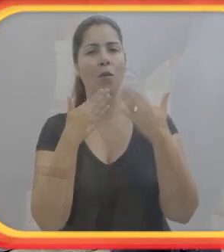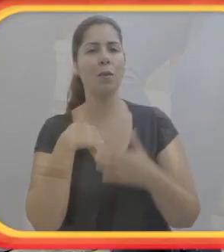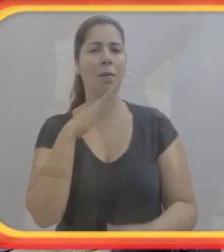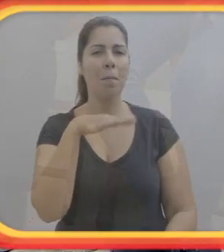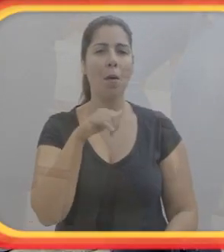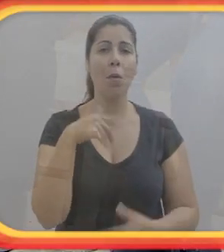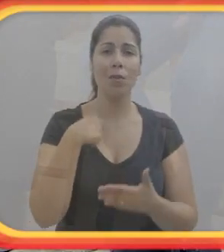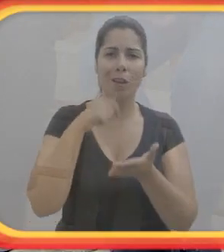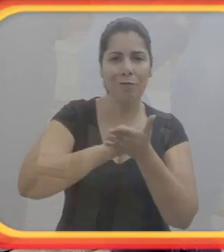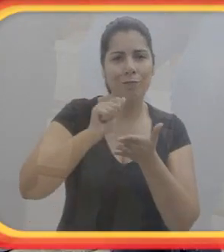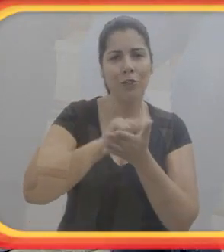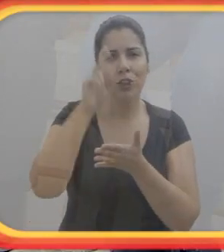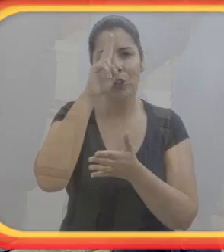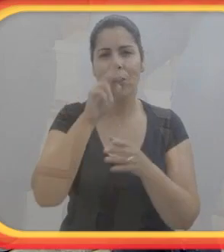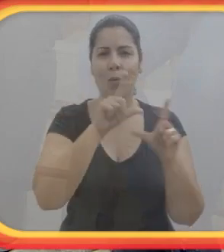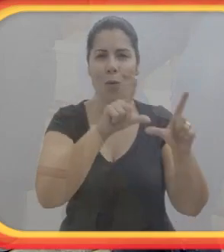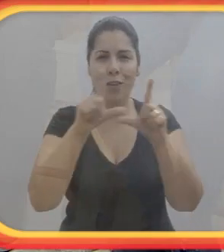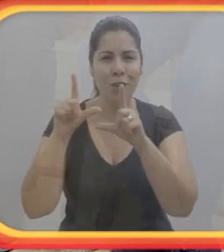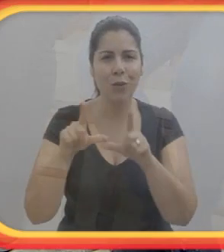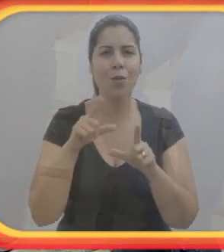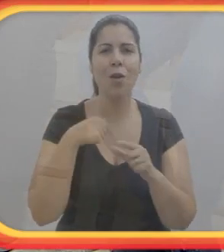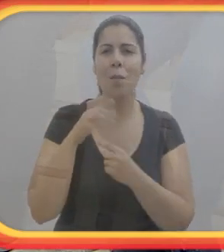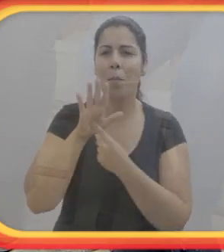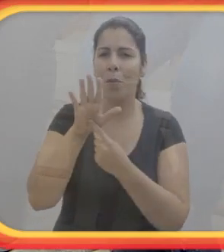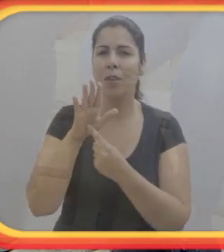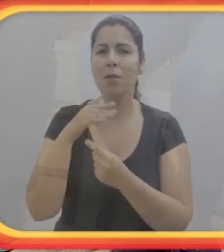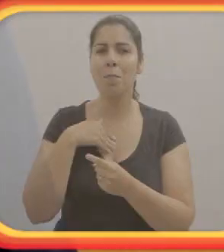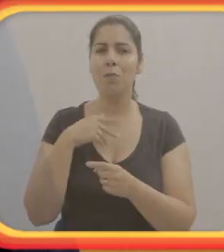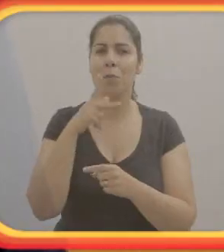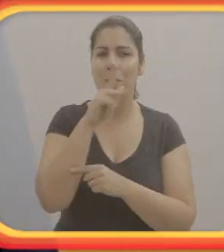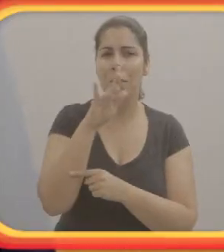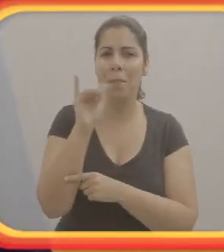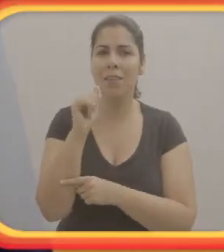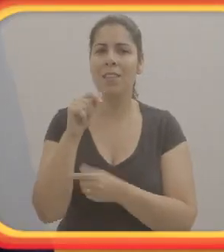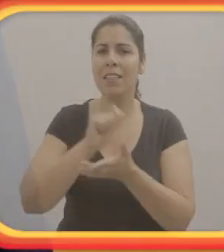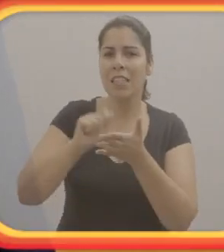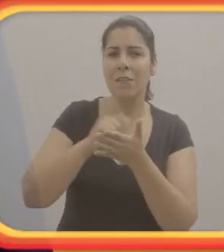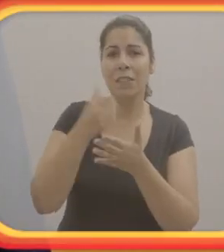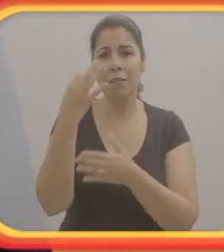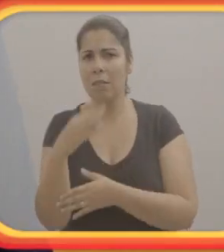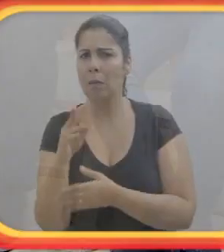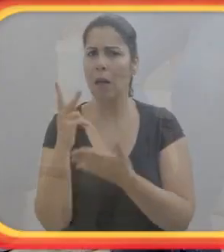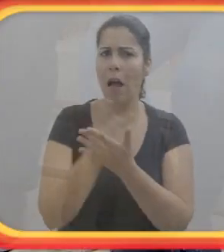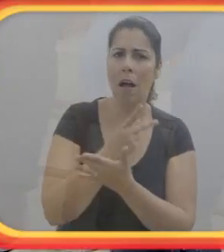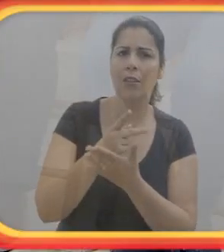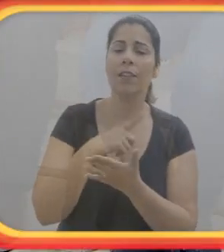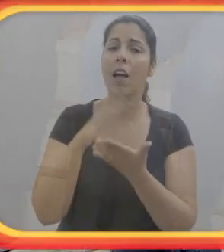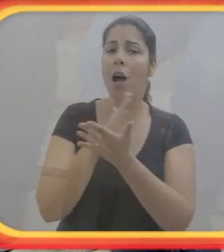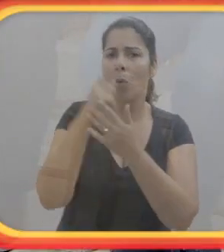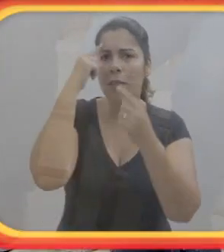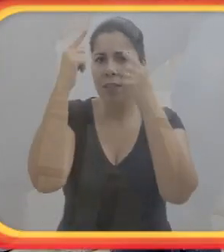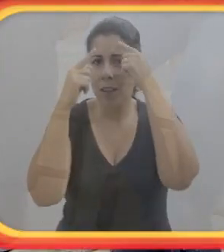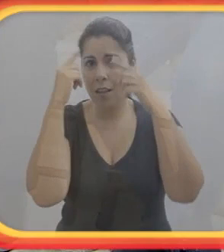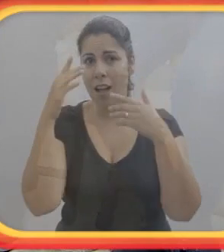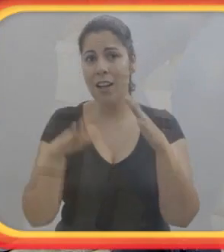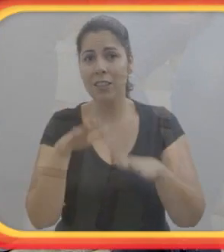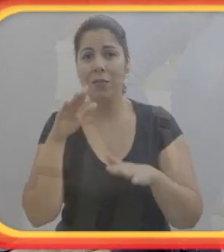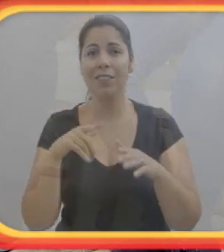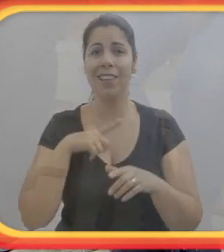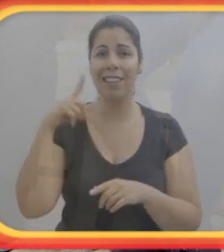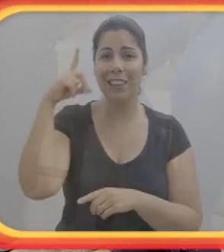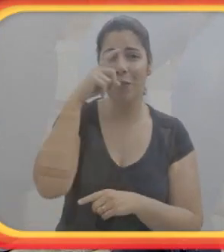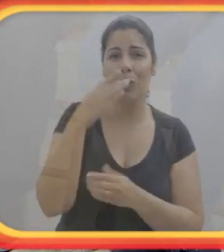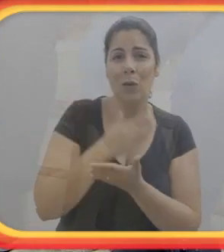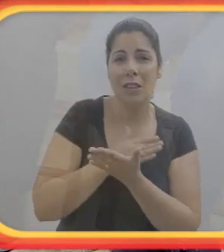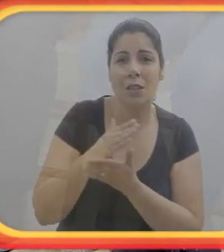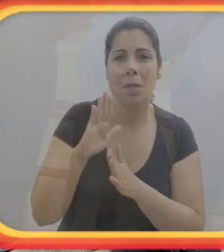comunicação resolve, dá tudo certo, no final das contas. Você conversa, então, muito com a sua mãe? Às vezes, mas às vezes